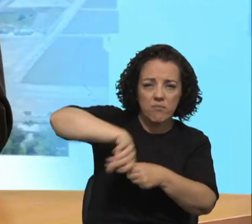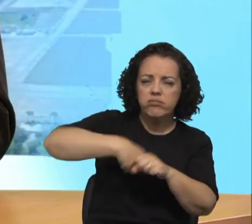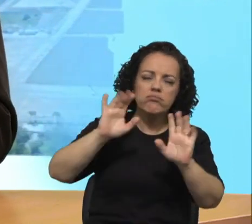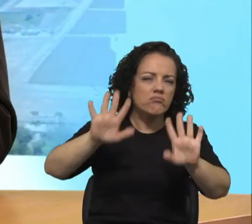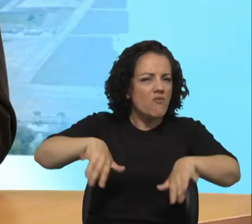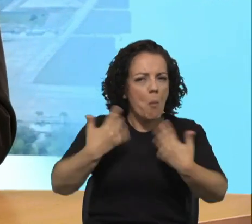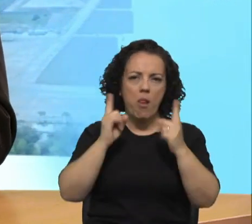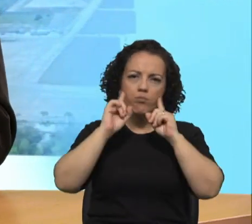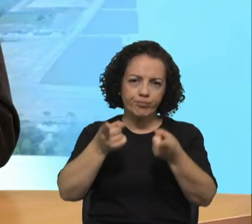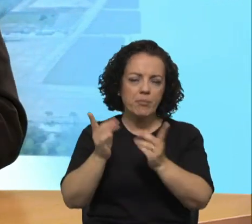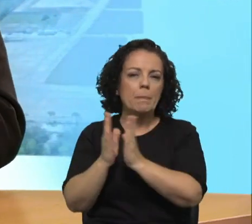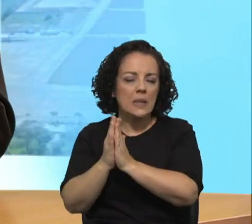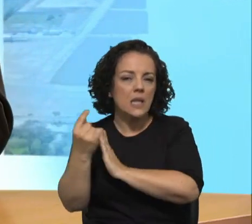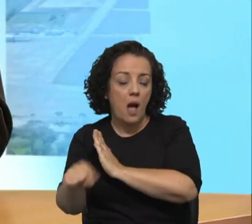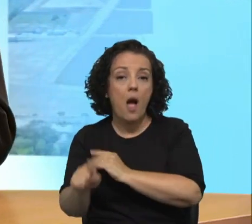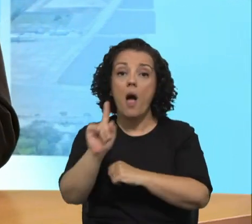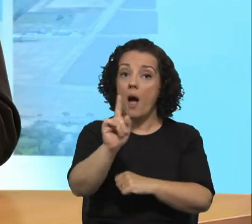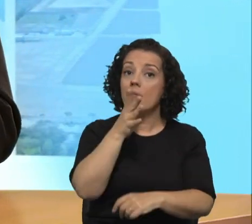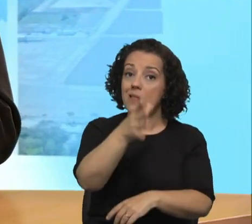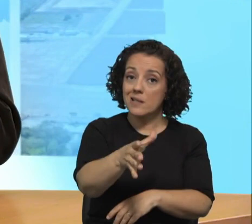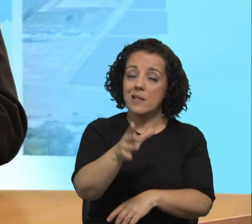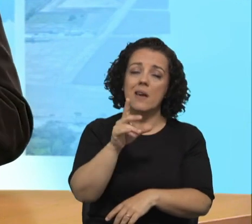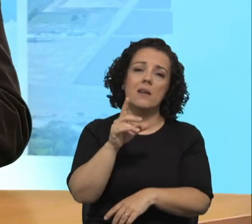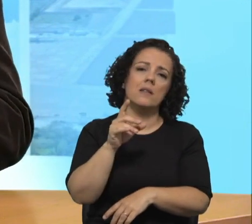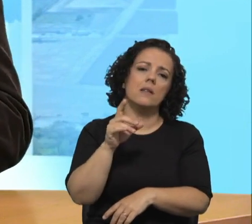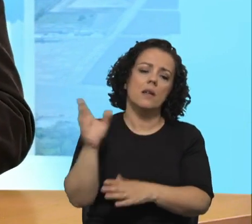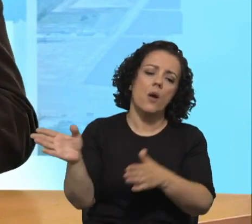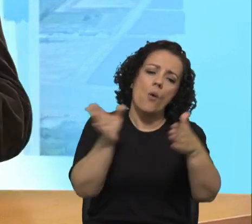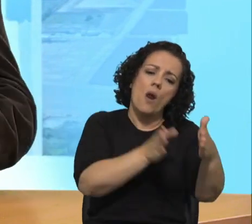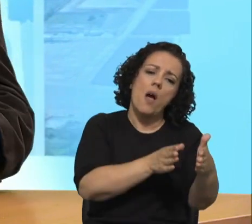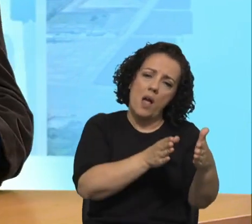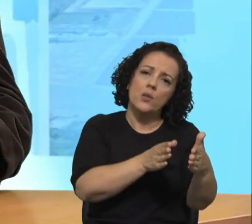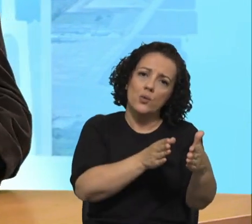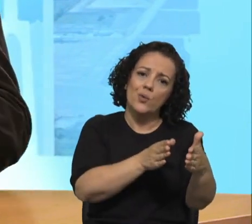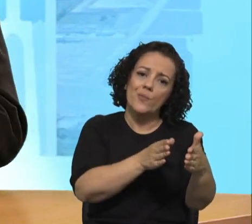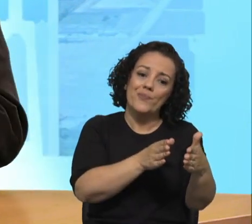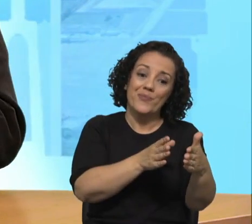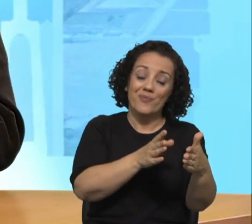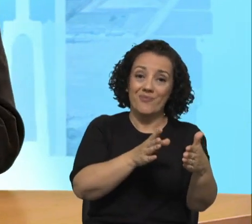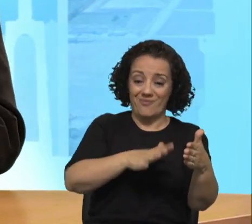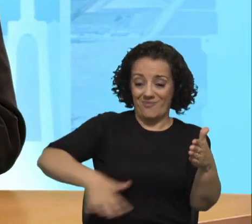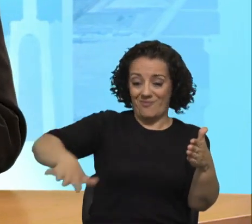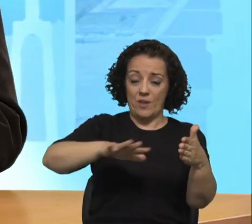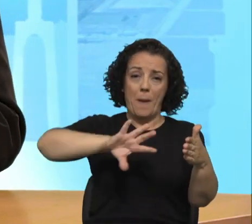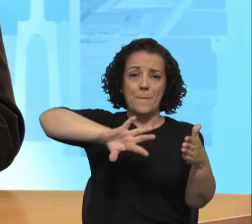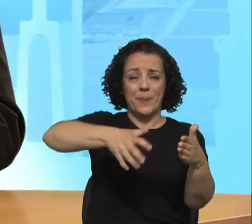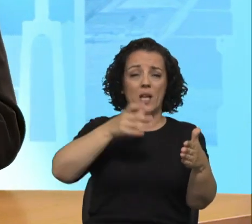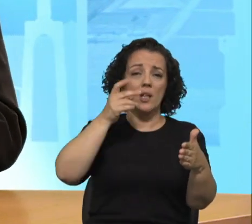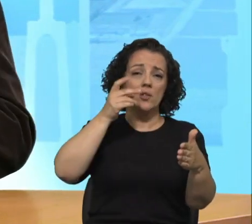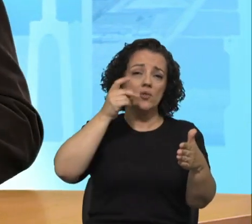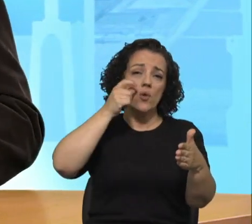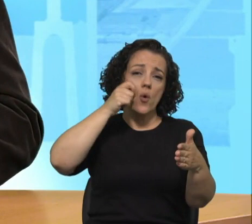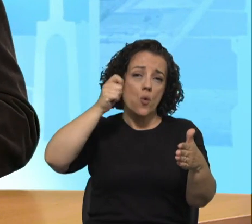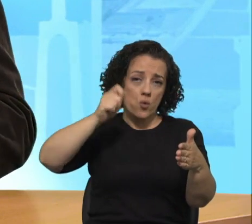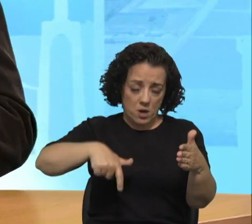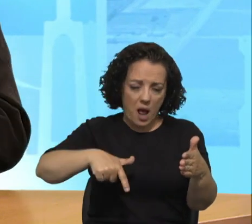também existem celebrações do lado ocupado pela Rússia na Ucrânia. É uma informação que não